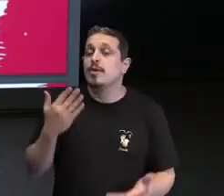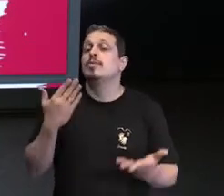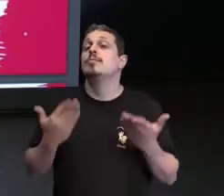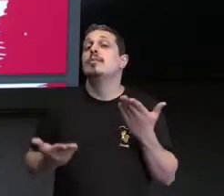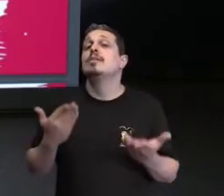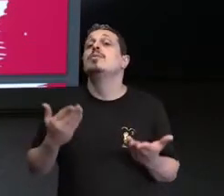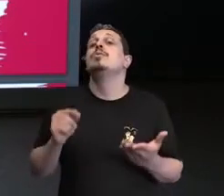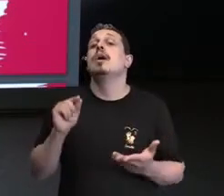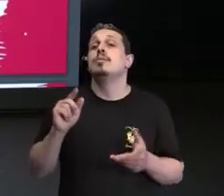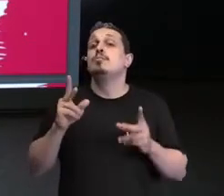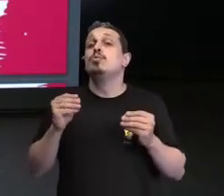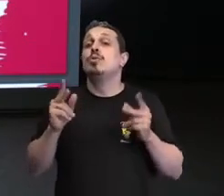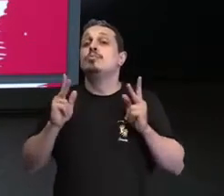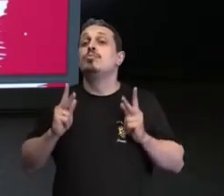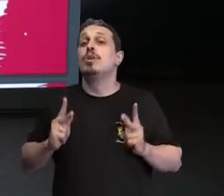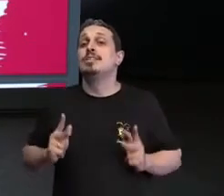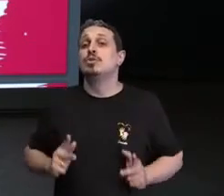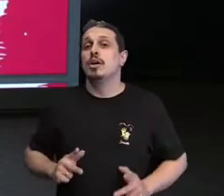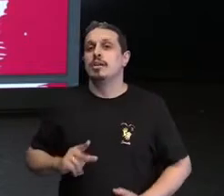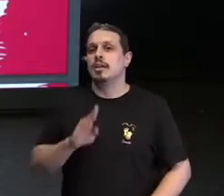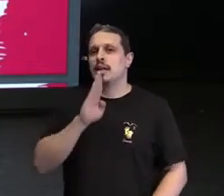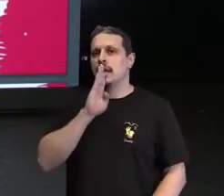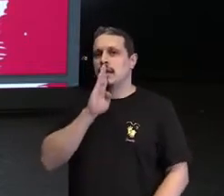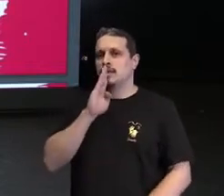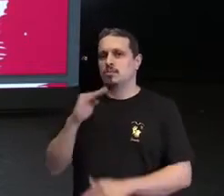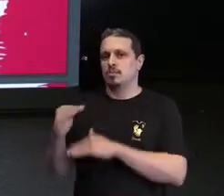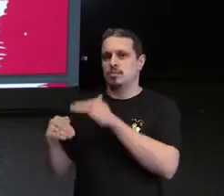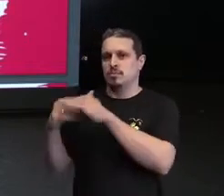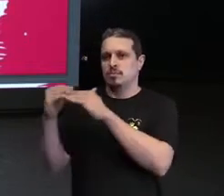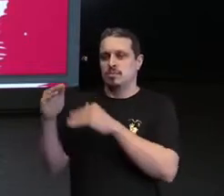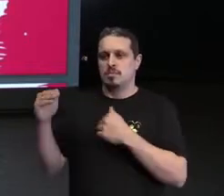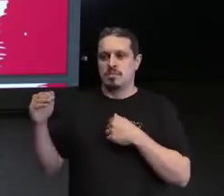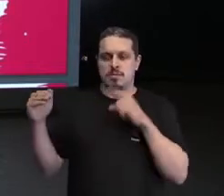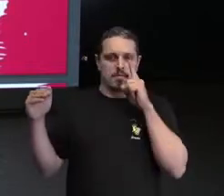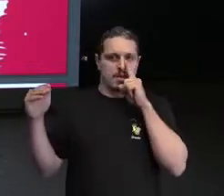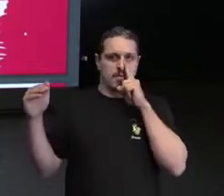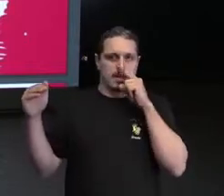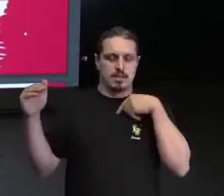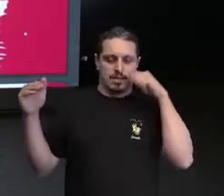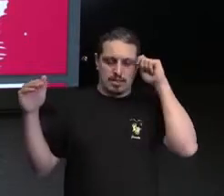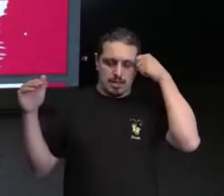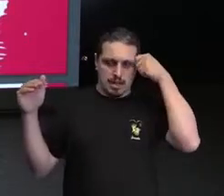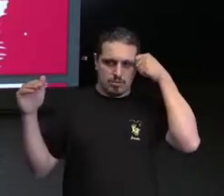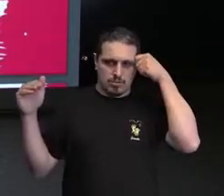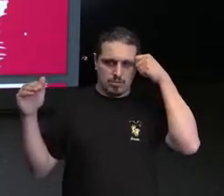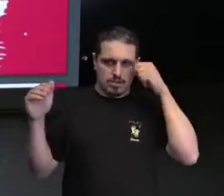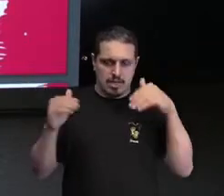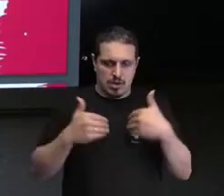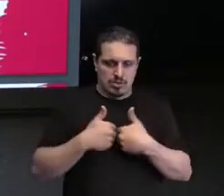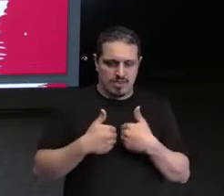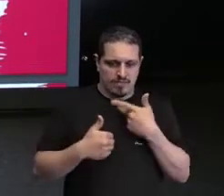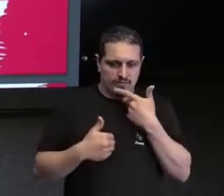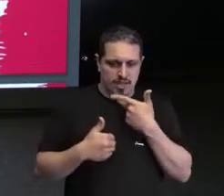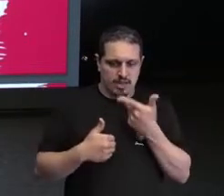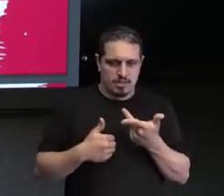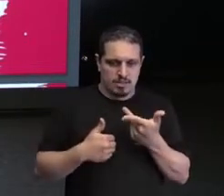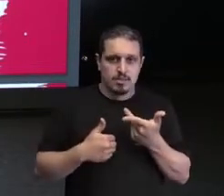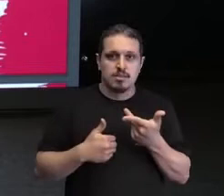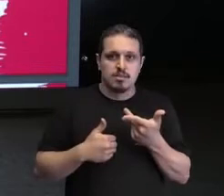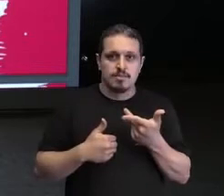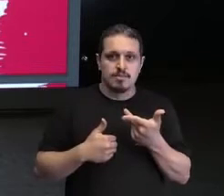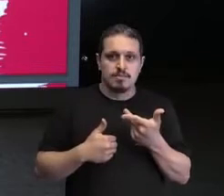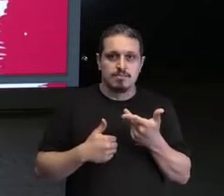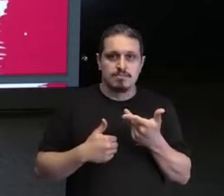muita gente foi silenciado no processo uma empresa utiliza falando ela vem e a história vem e o